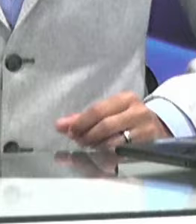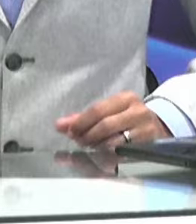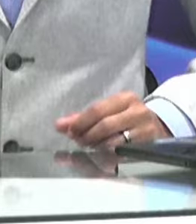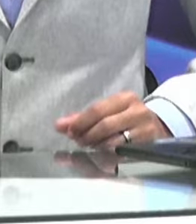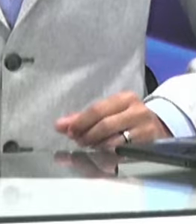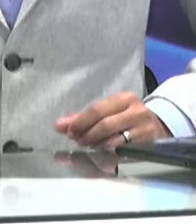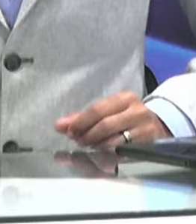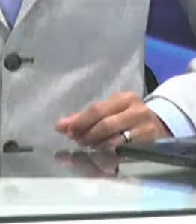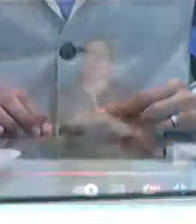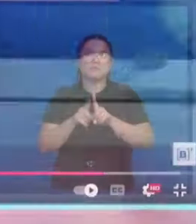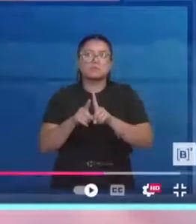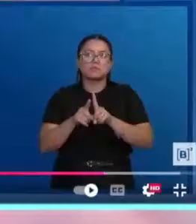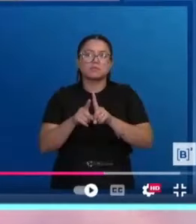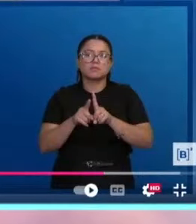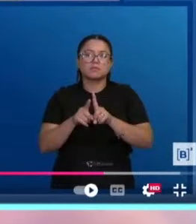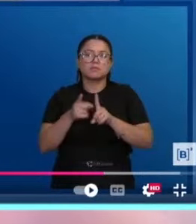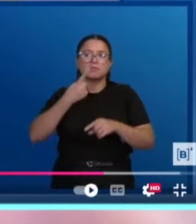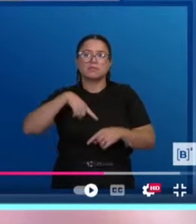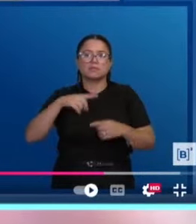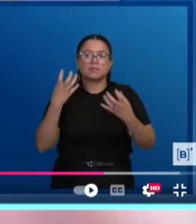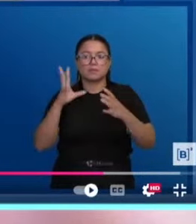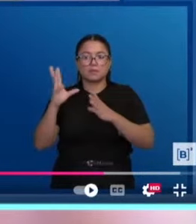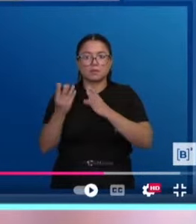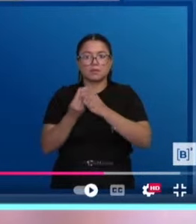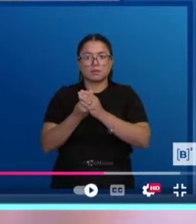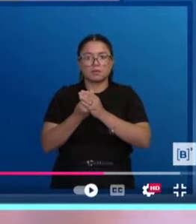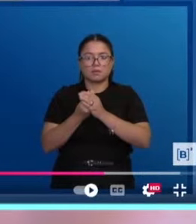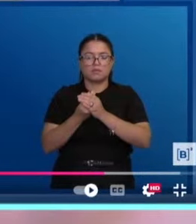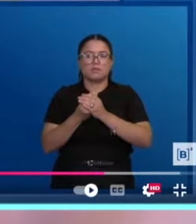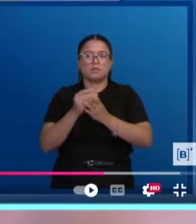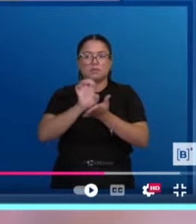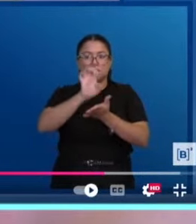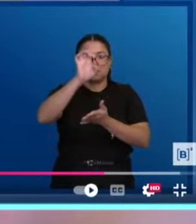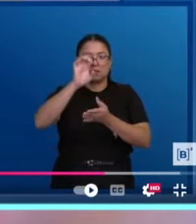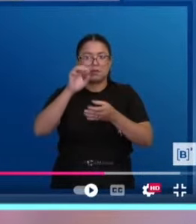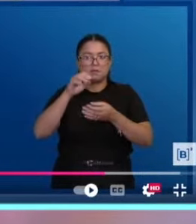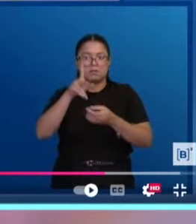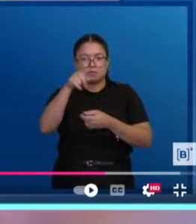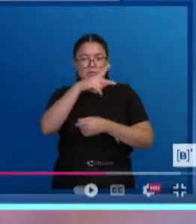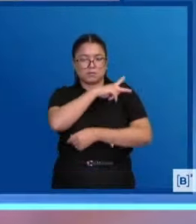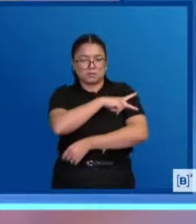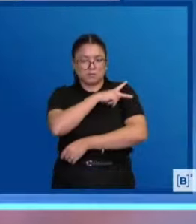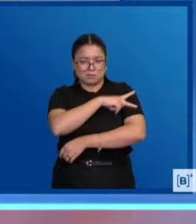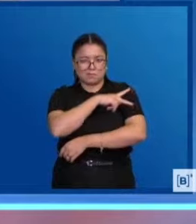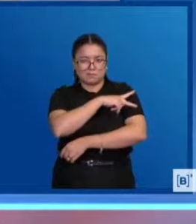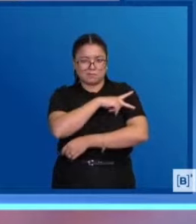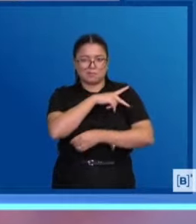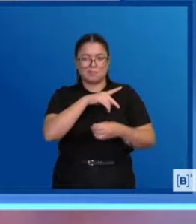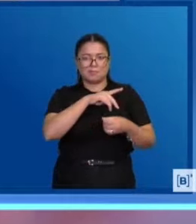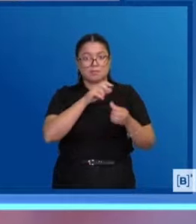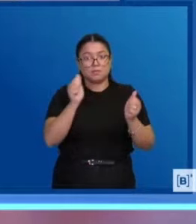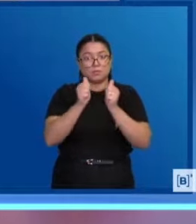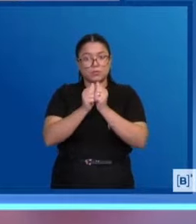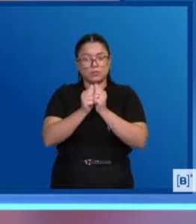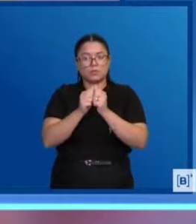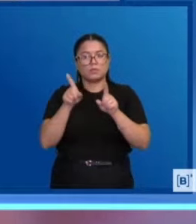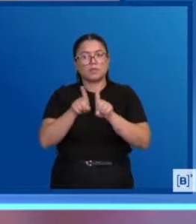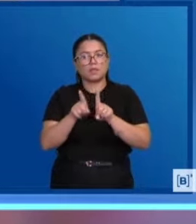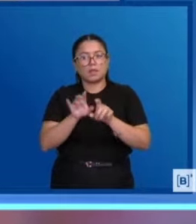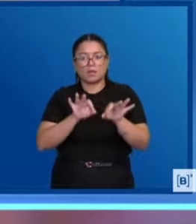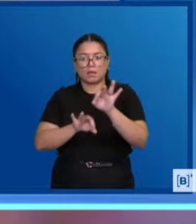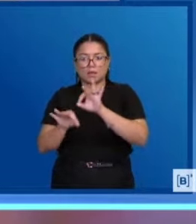R$ 1 bilhão, parcelável em 20 anos, com metade do valor a ser pago de imediato, seguido de